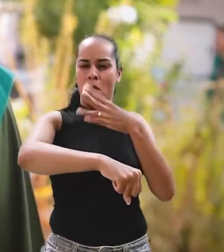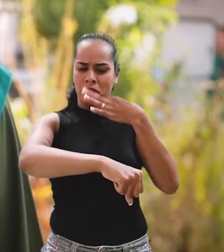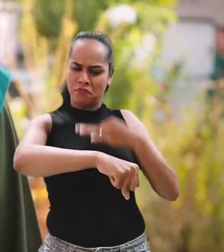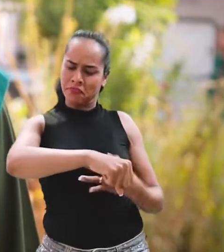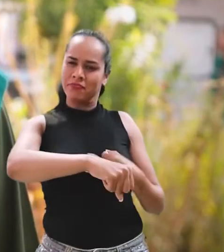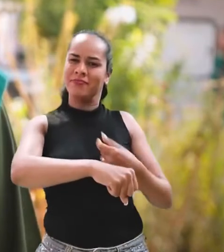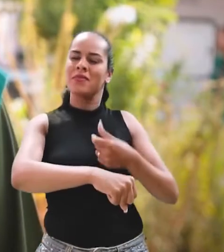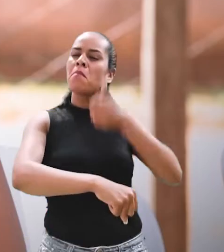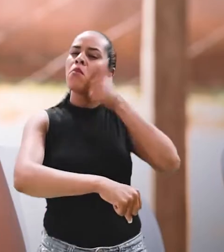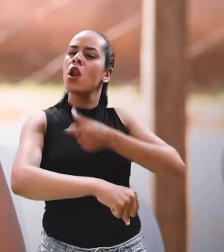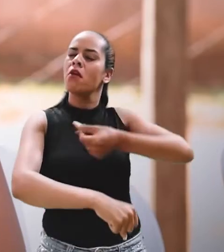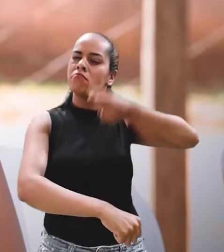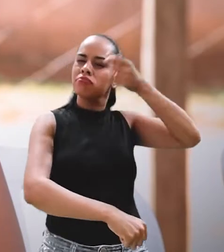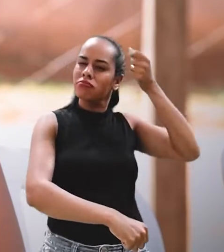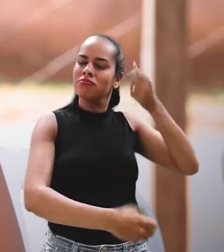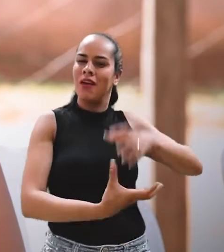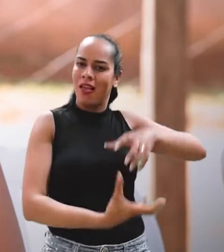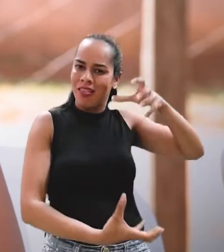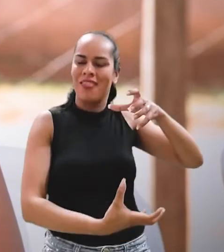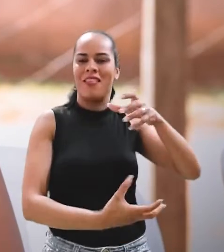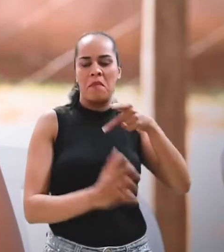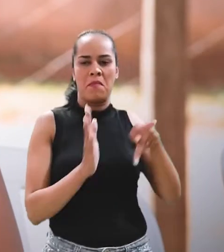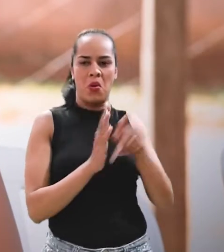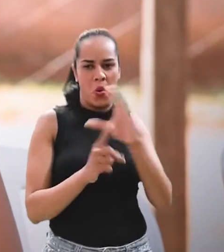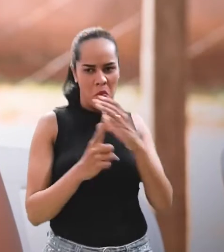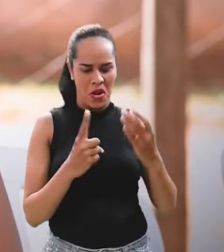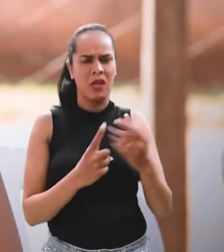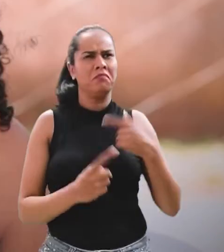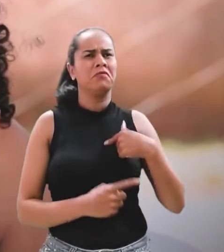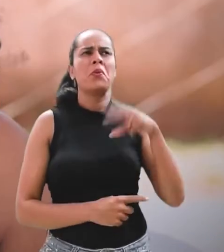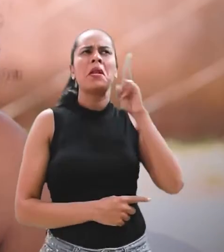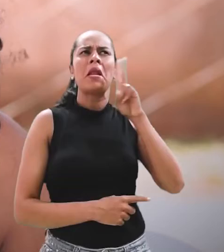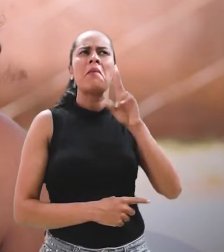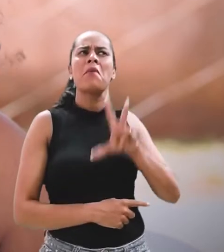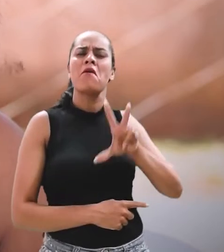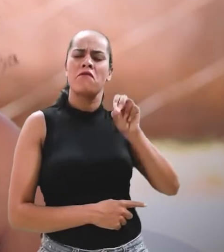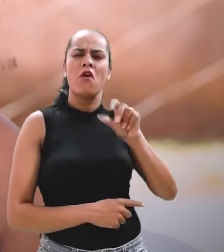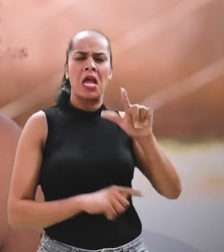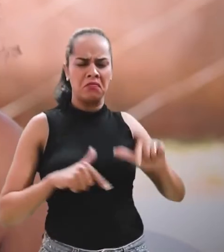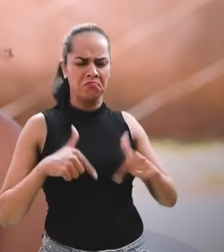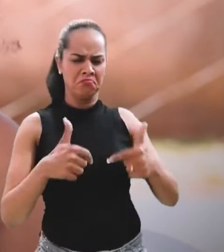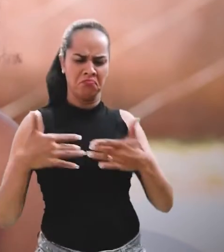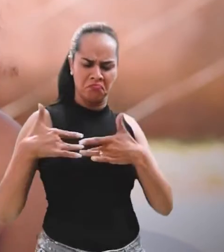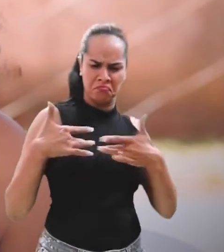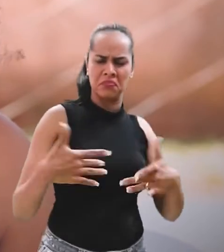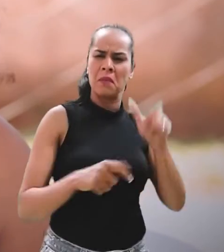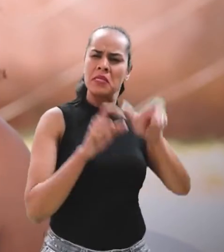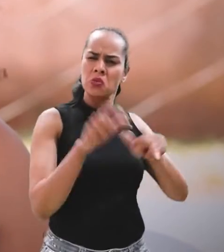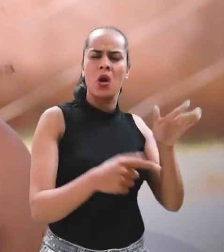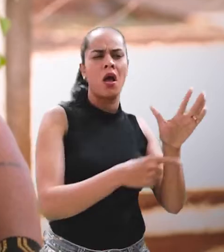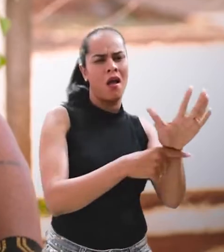uma ancestral da comunidade. E o que eu lembro da minha avó é aquela pessoa guerreira, solidária, né? Ajudava